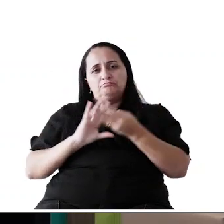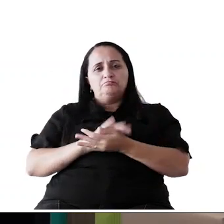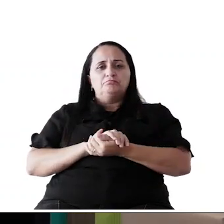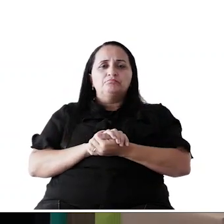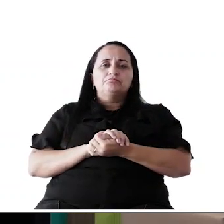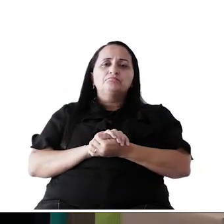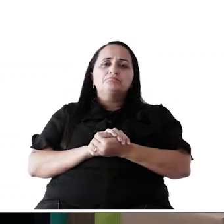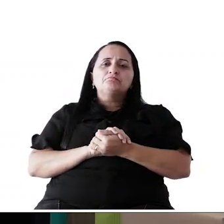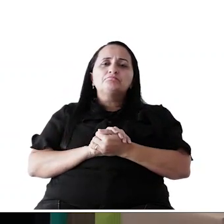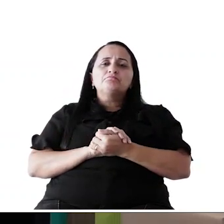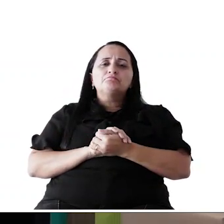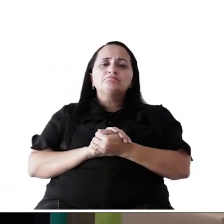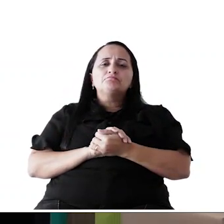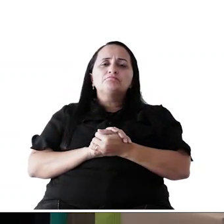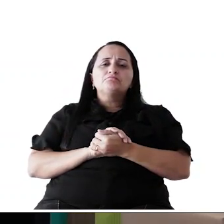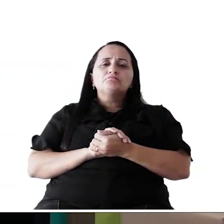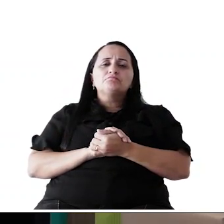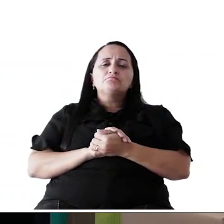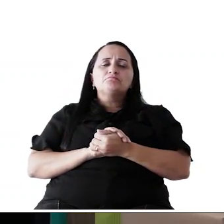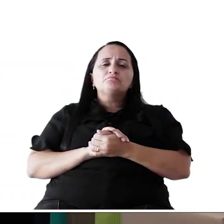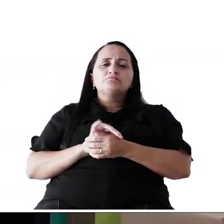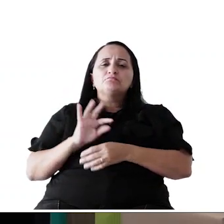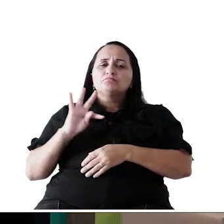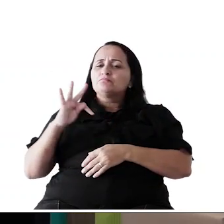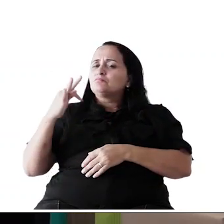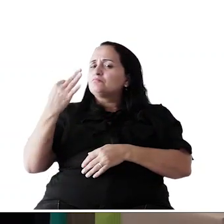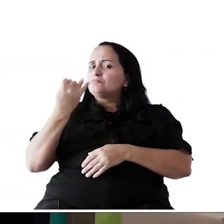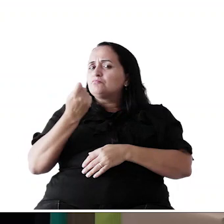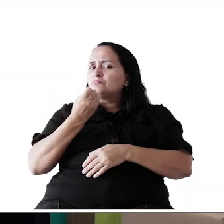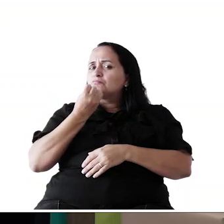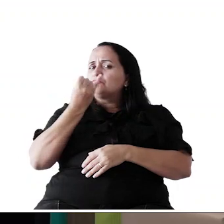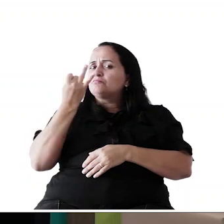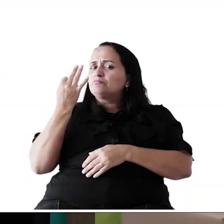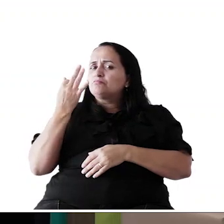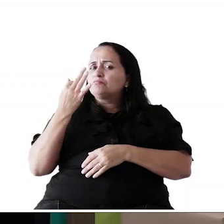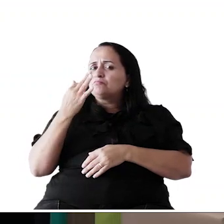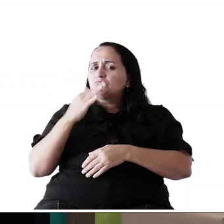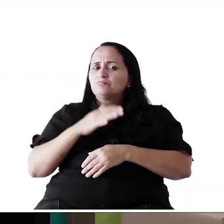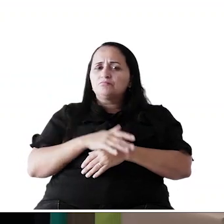pedaço. Qual o total de partes que foi comido aqui?